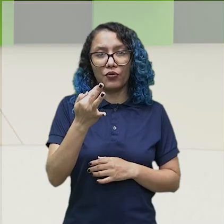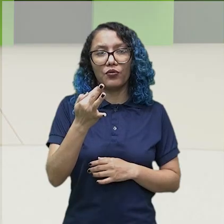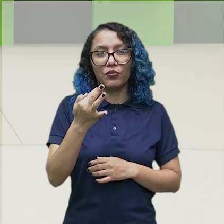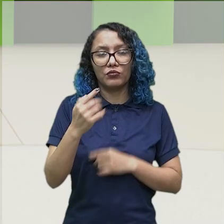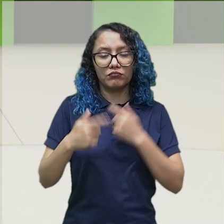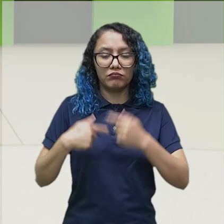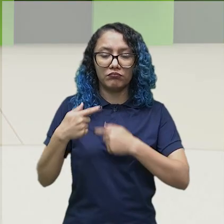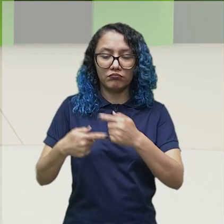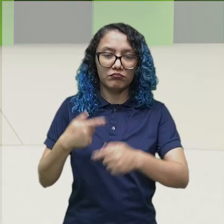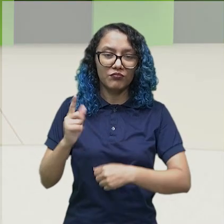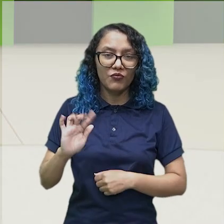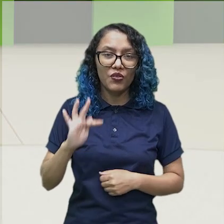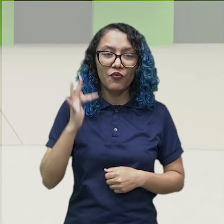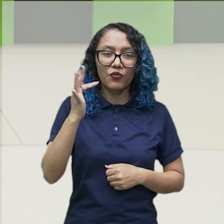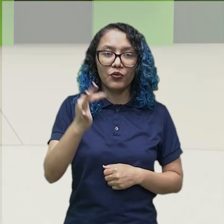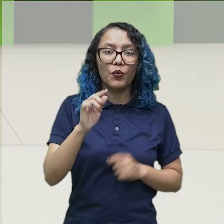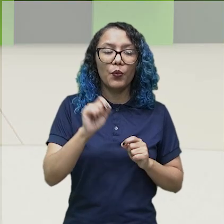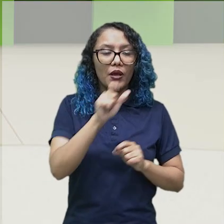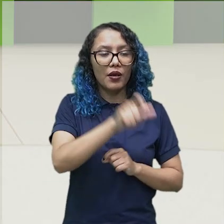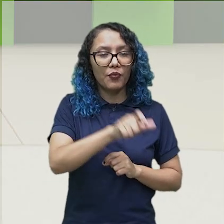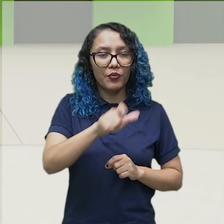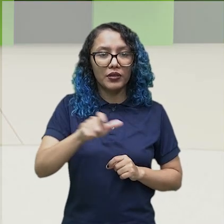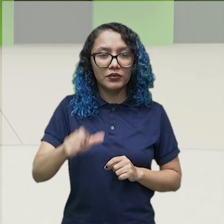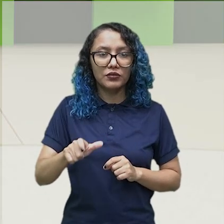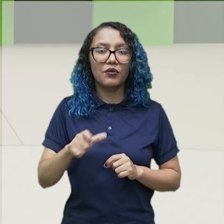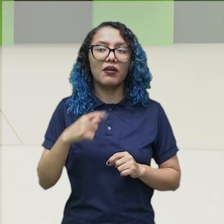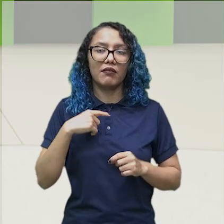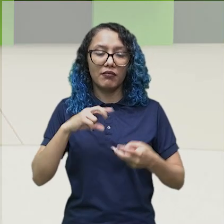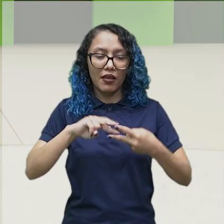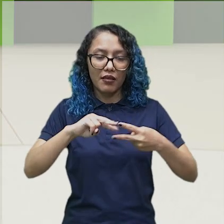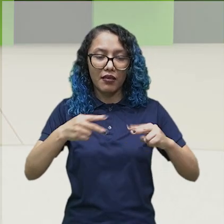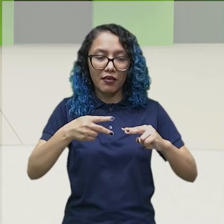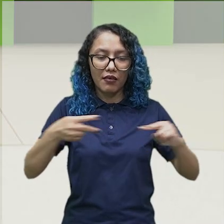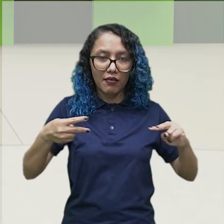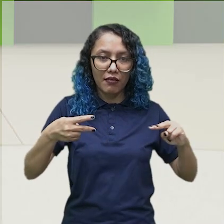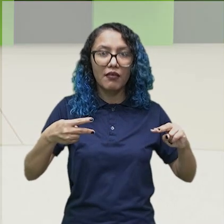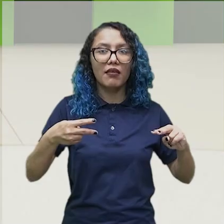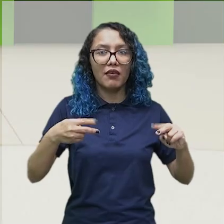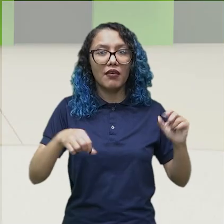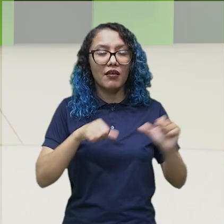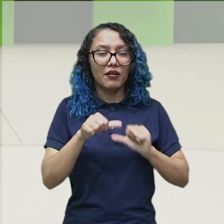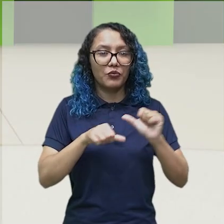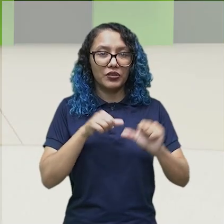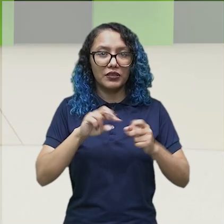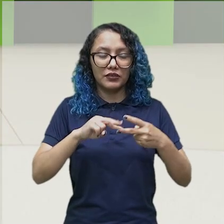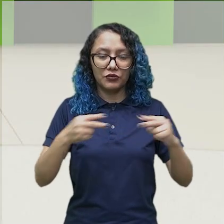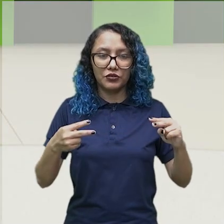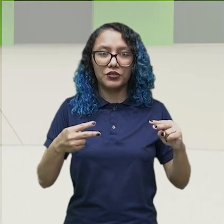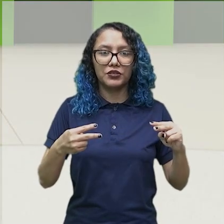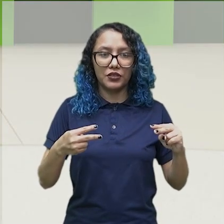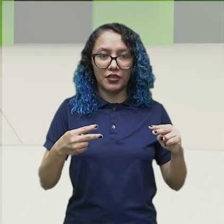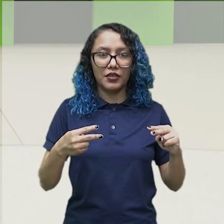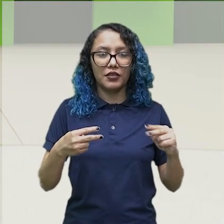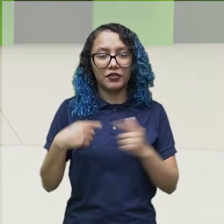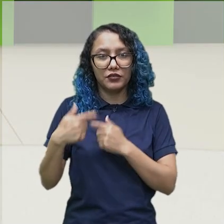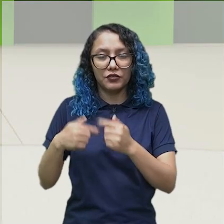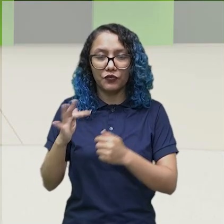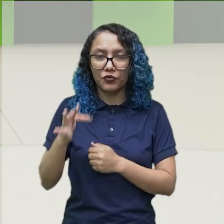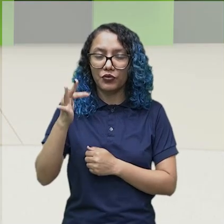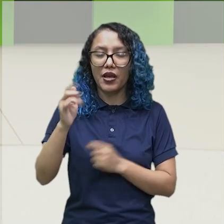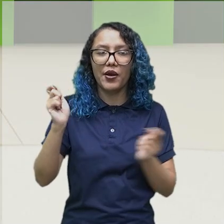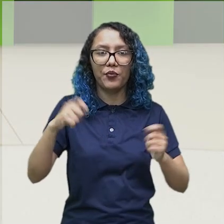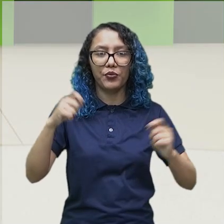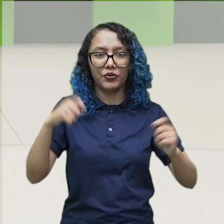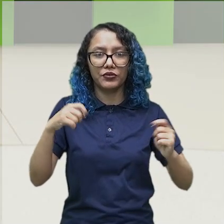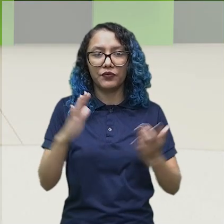futuras gerações, né? Indivíduos, né, com mutações genéticas, tá? Então, por exemplo, as futuras gerações podem ali